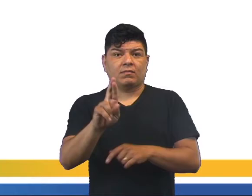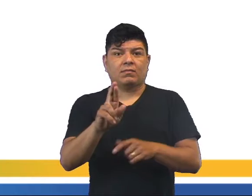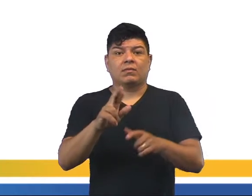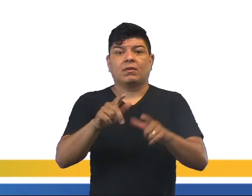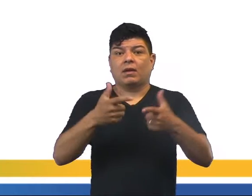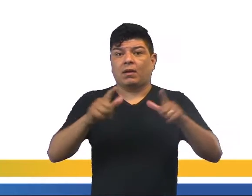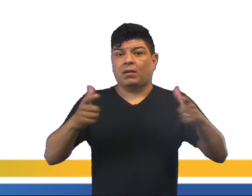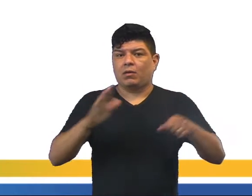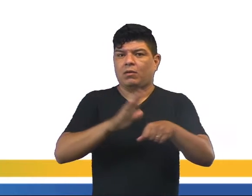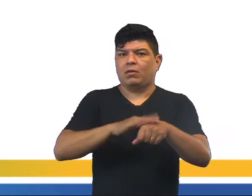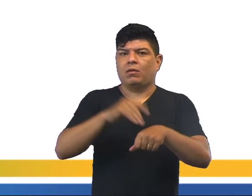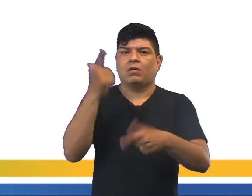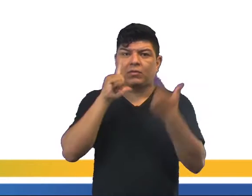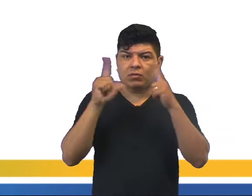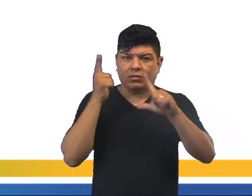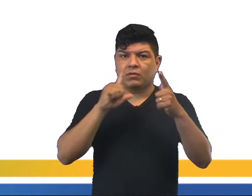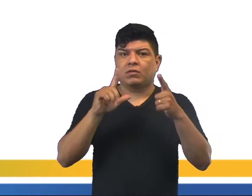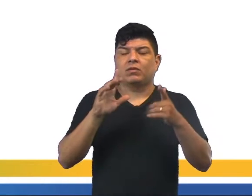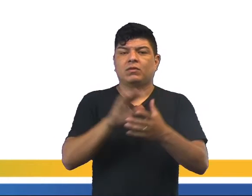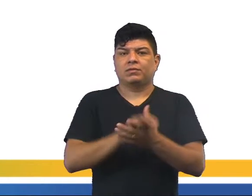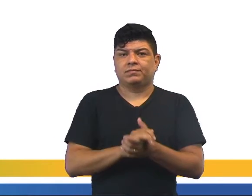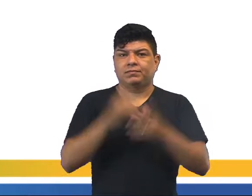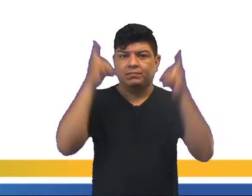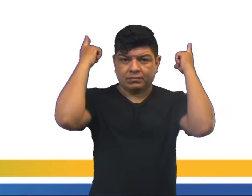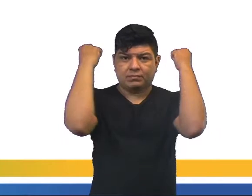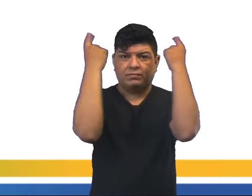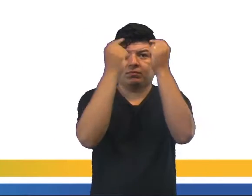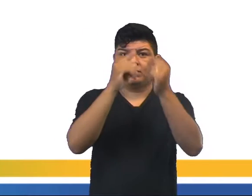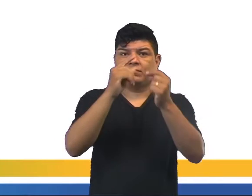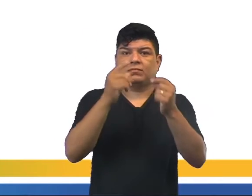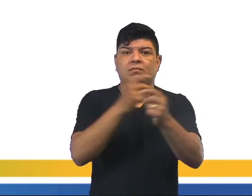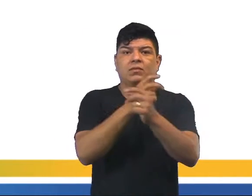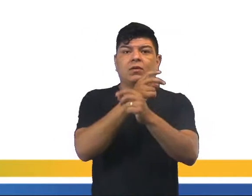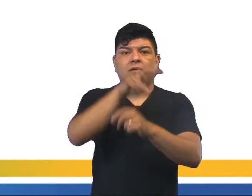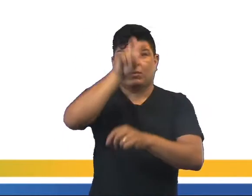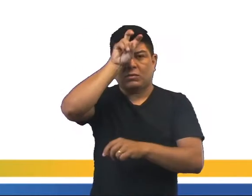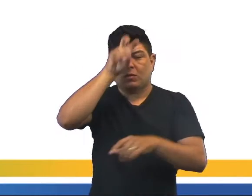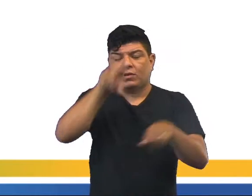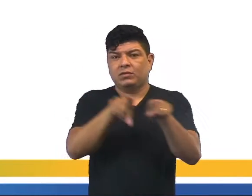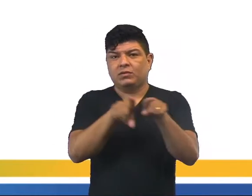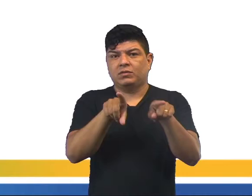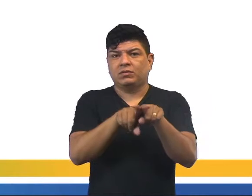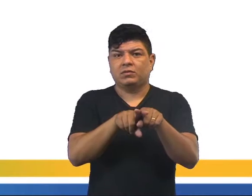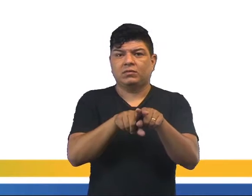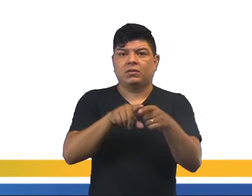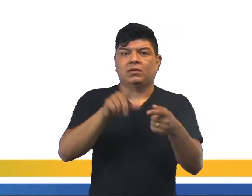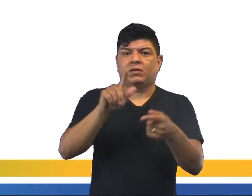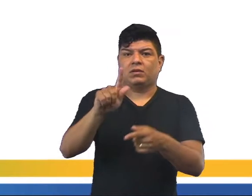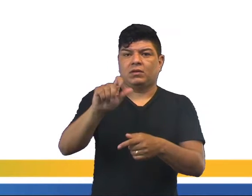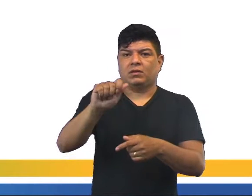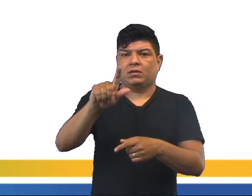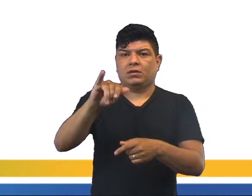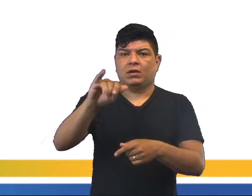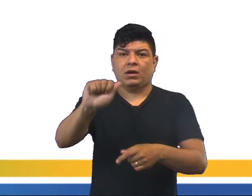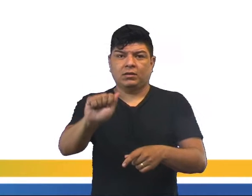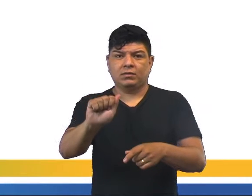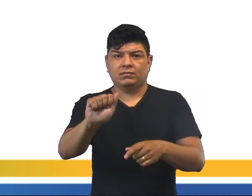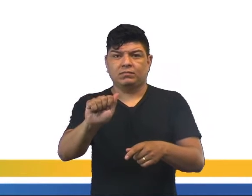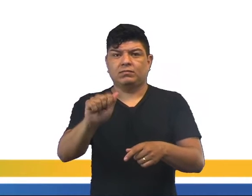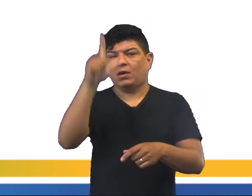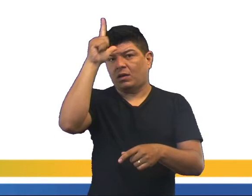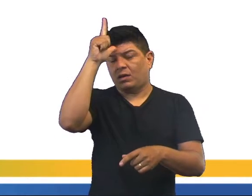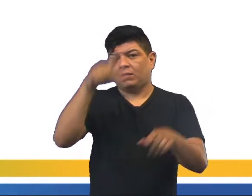ampliou ainda mais as suas conquistas, né, dominando a Grécia, o Egito, a Macedônia, a Gália, a Germânia,